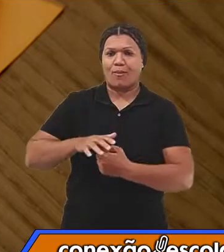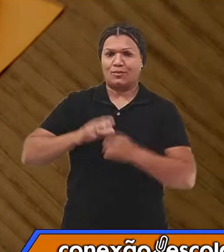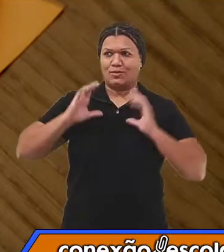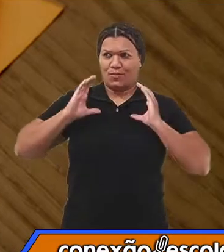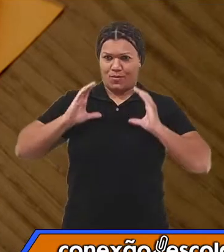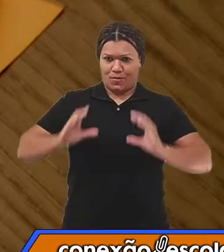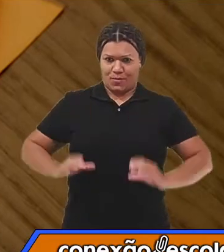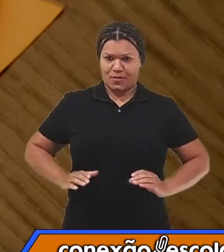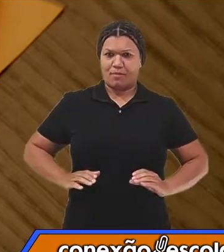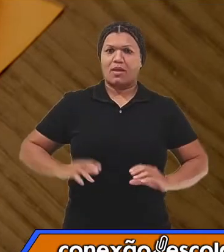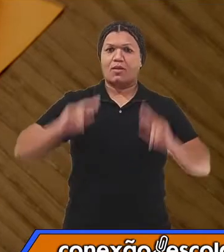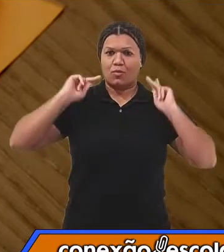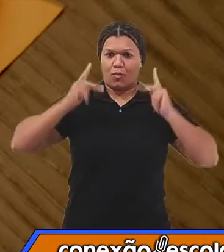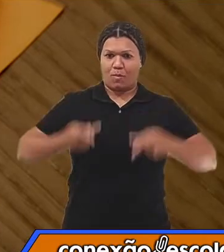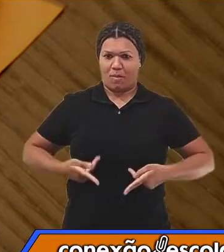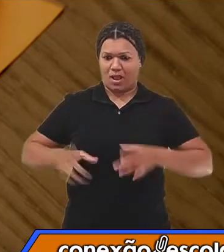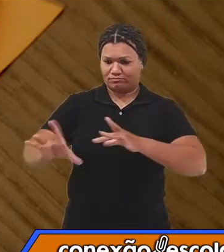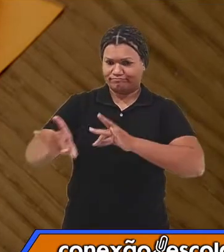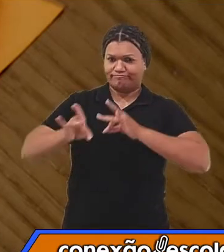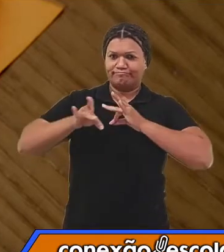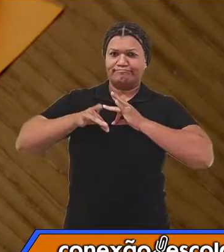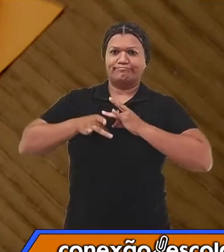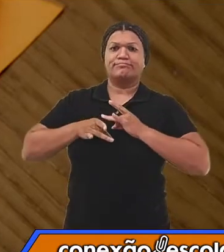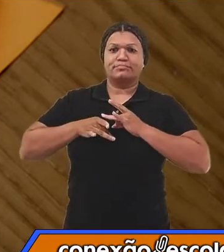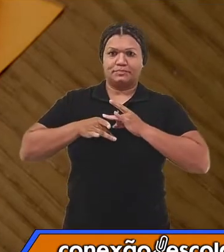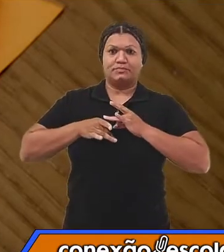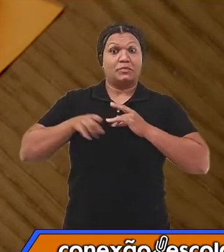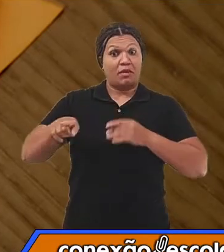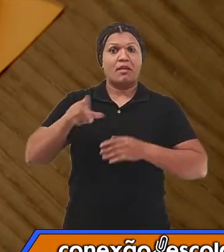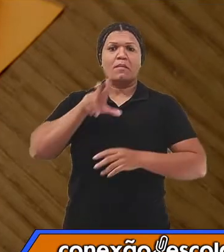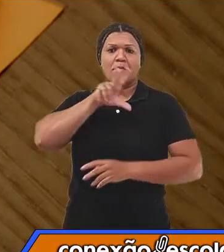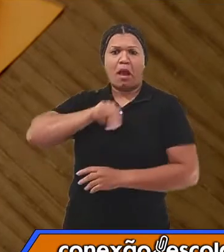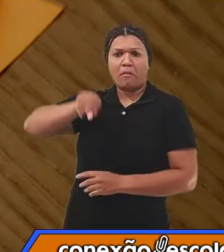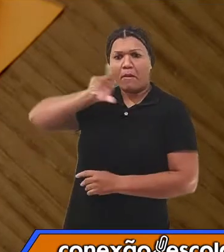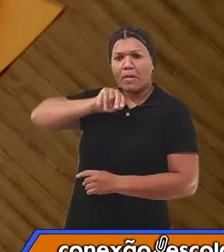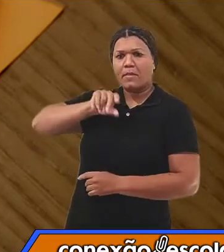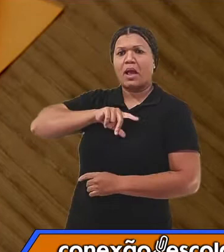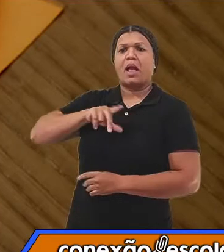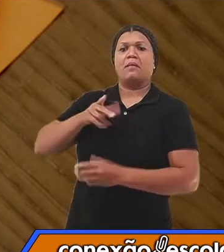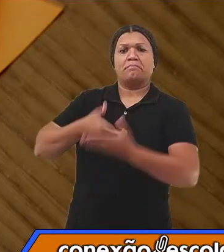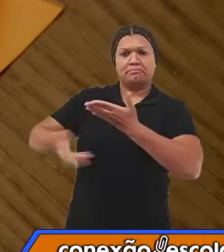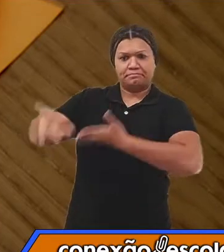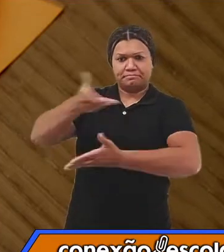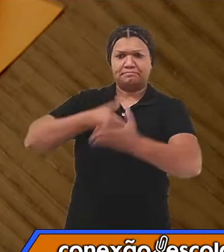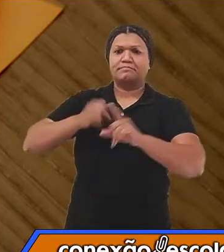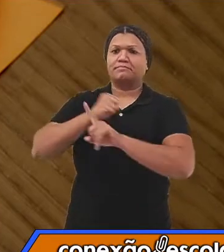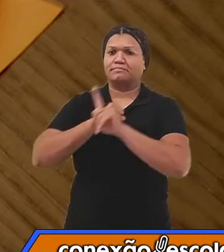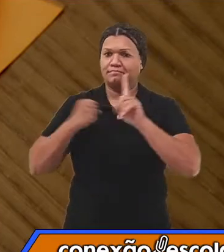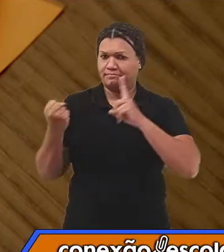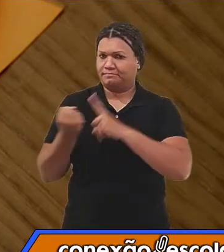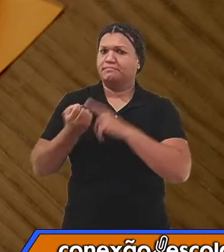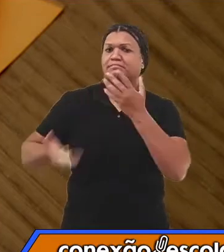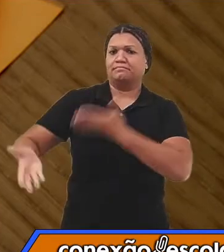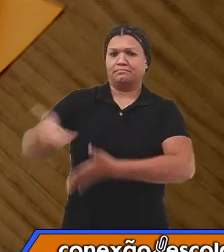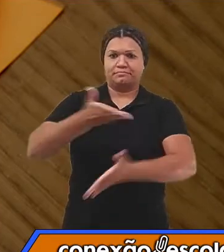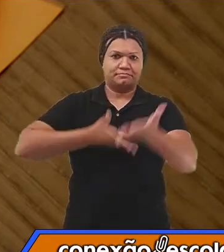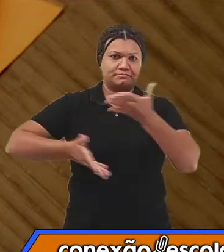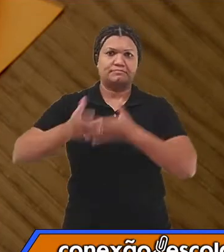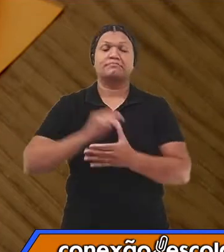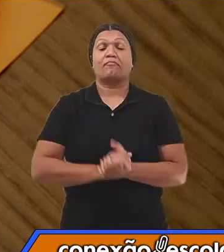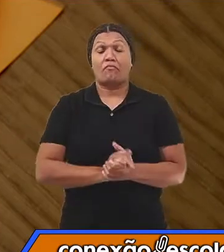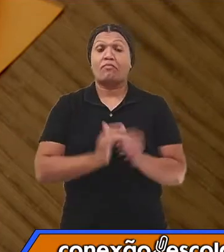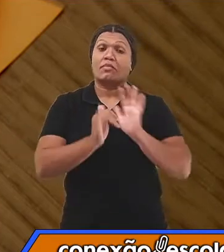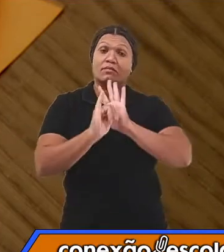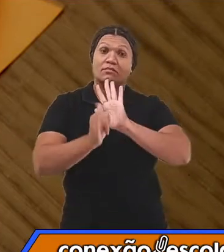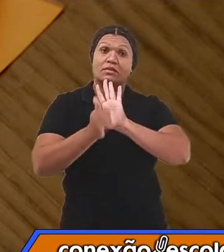eles falam e eles convivem em sociedade. A fábula, gente, ela